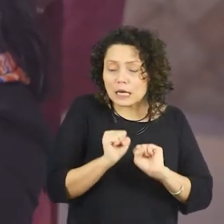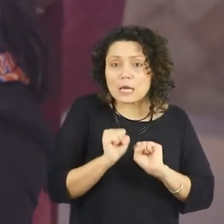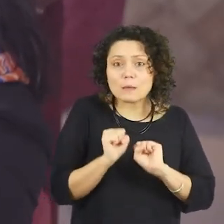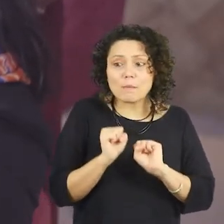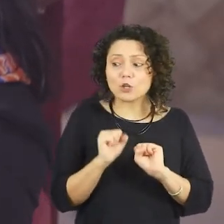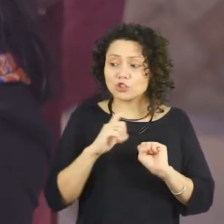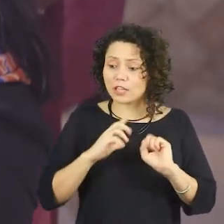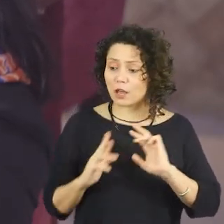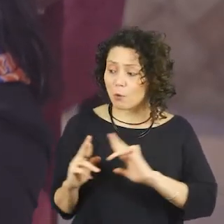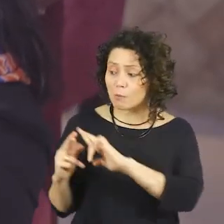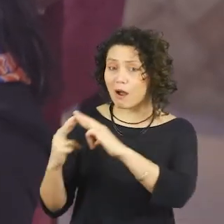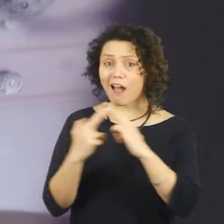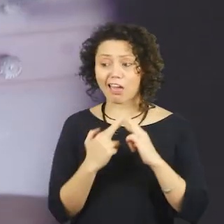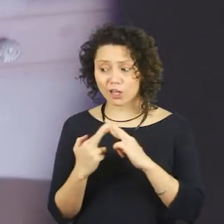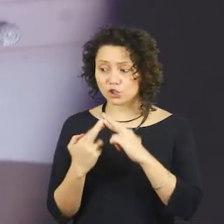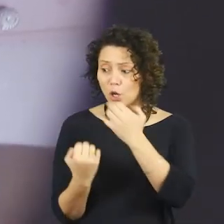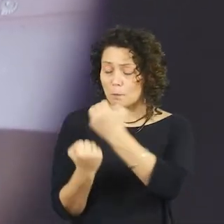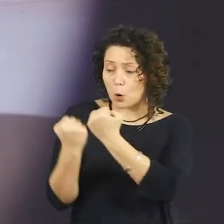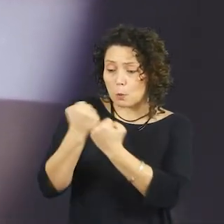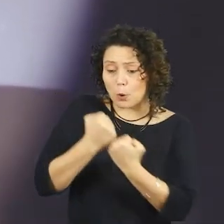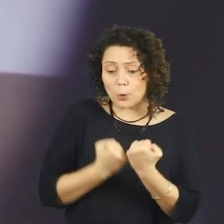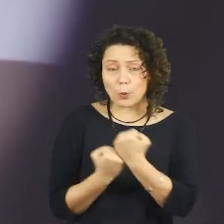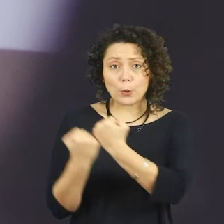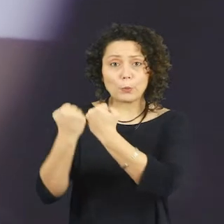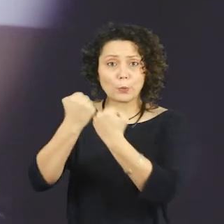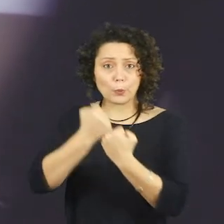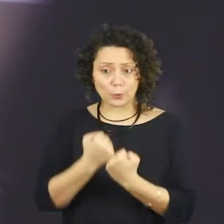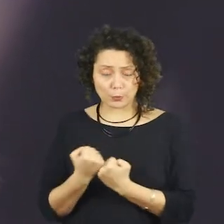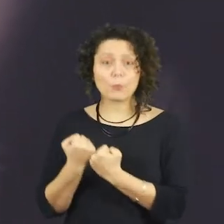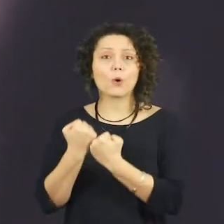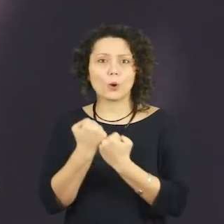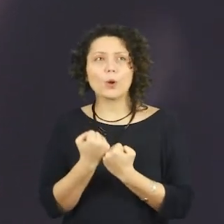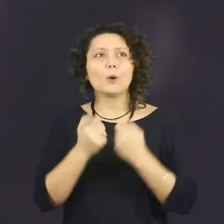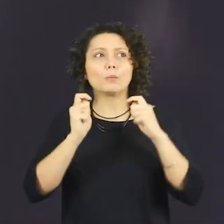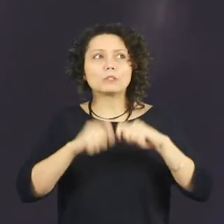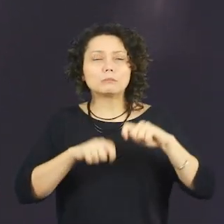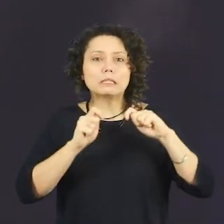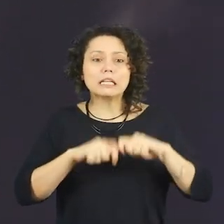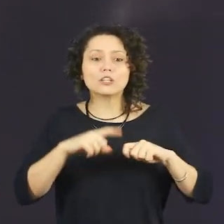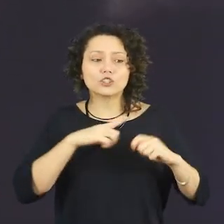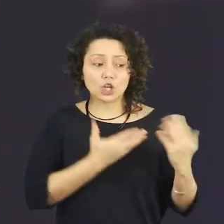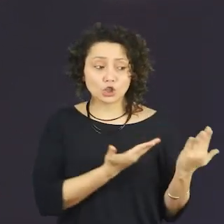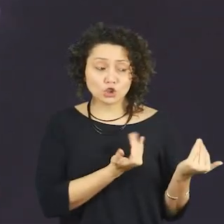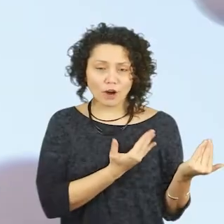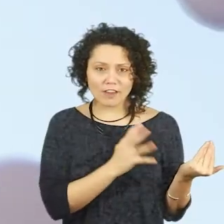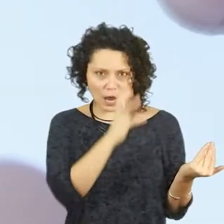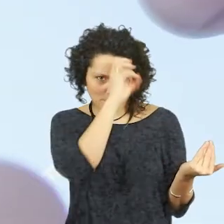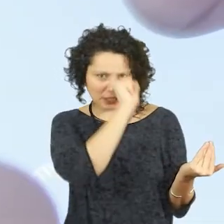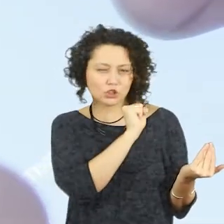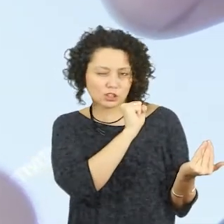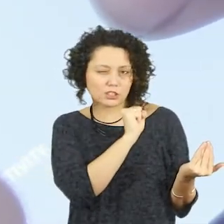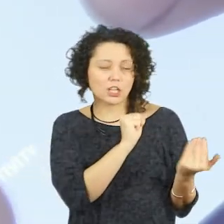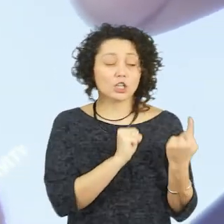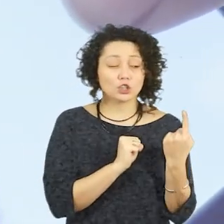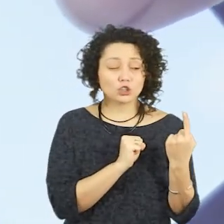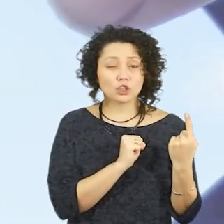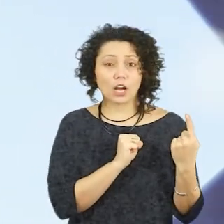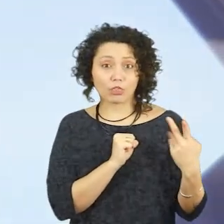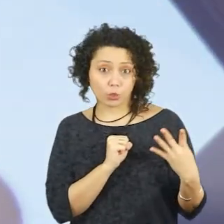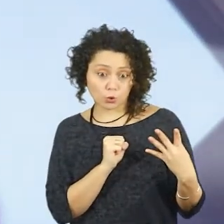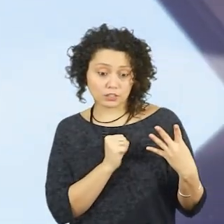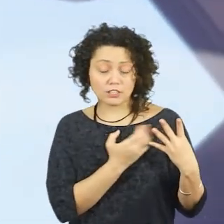outros jovens e criando uma rede. Nós focamos em jovens que possam entrar como jovem aprendiz. Então, são jovens de 14 a 24